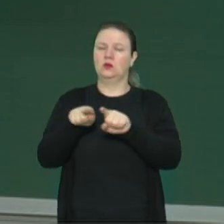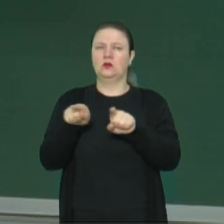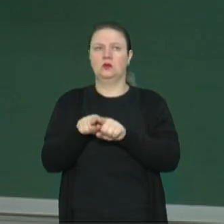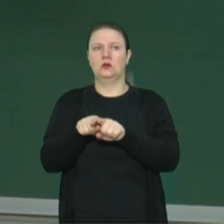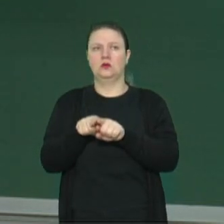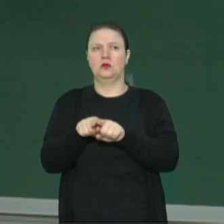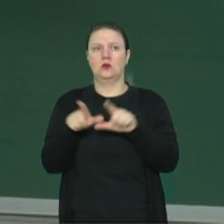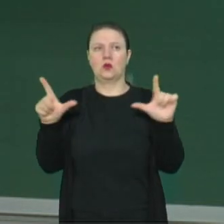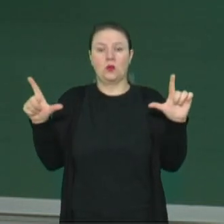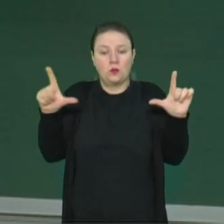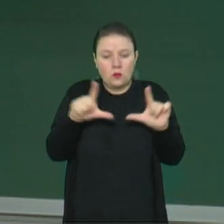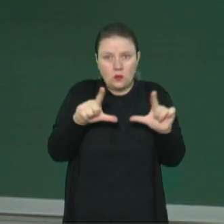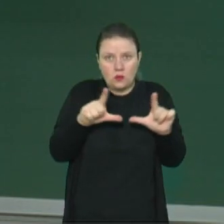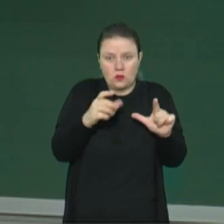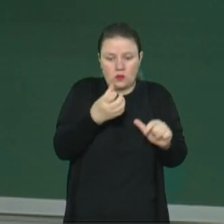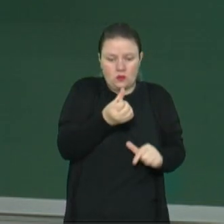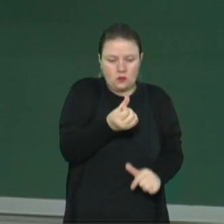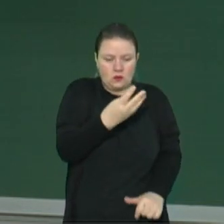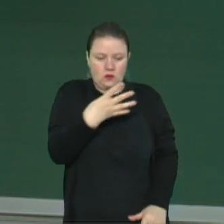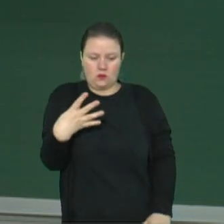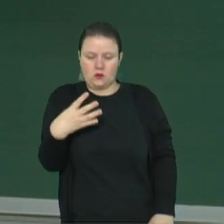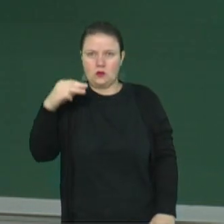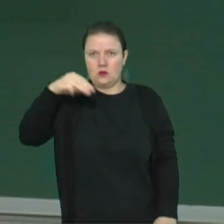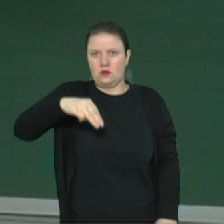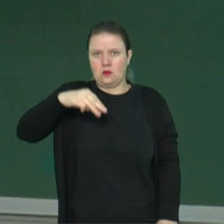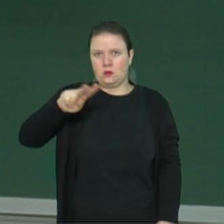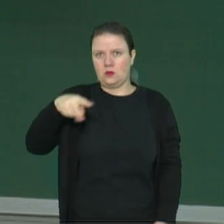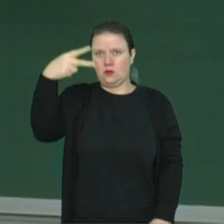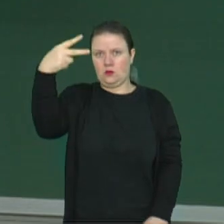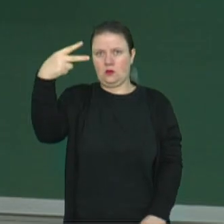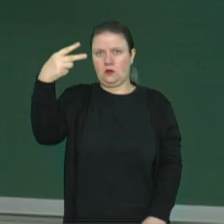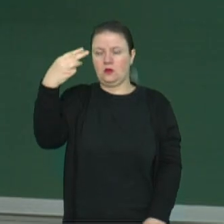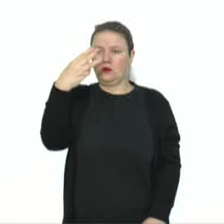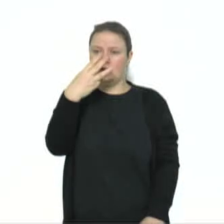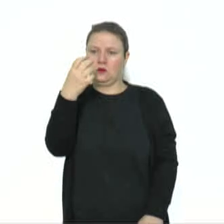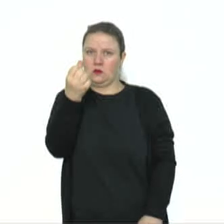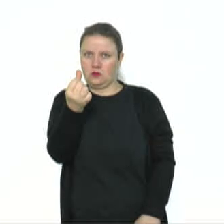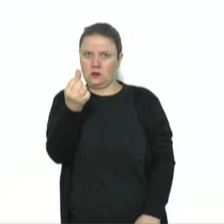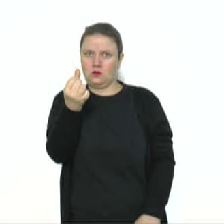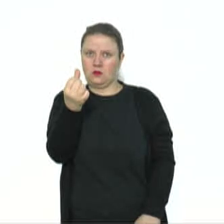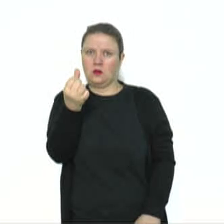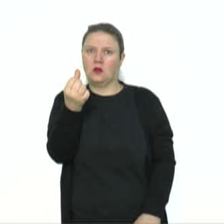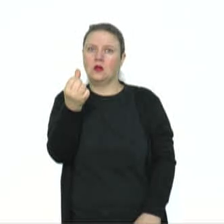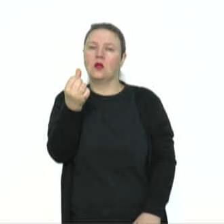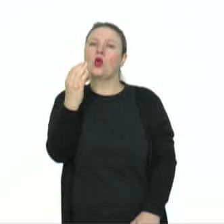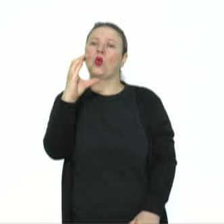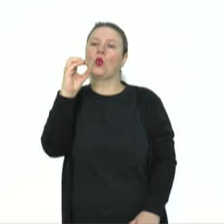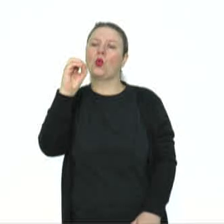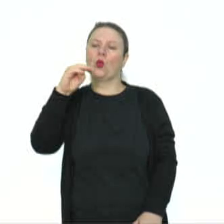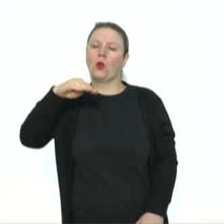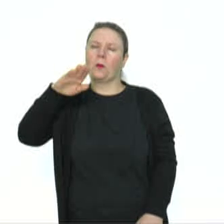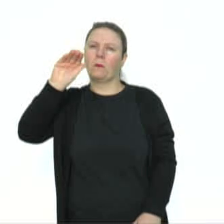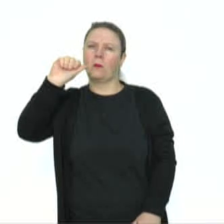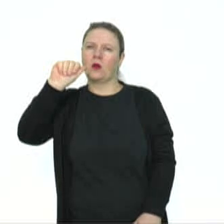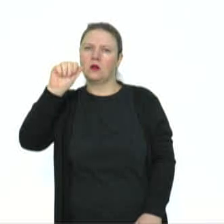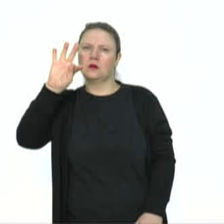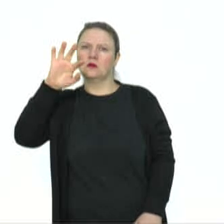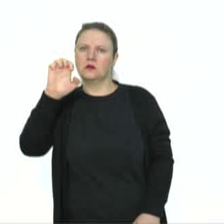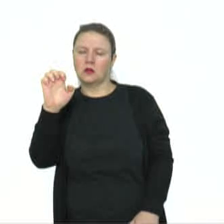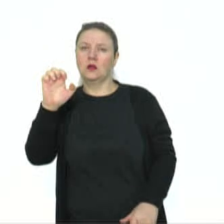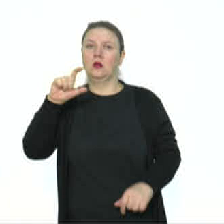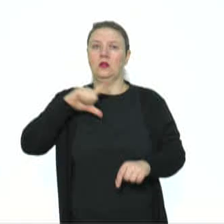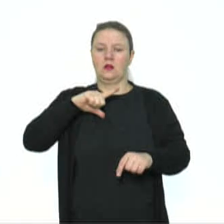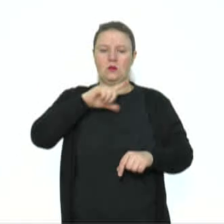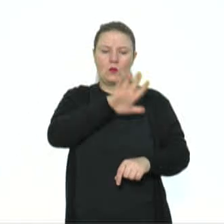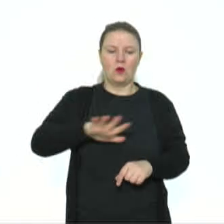É uma área de 64 metros quadrados, sendo 36 metros quadrados de combate e 28 metros quadrados de área de segurança.